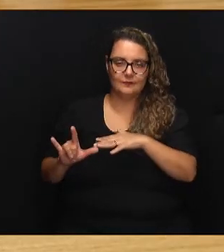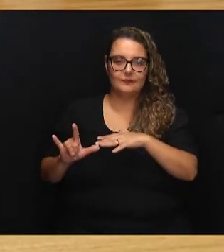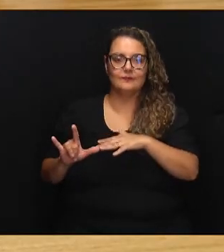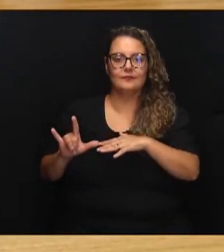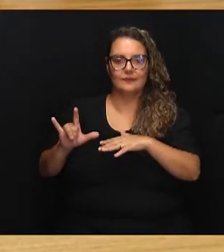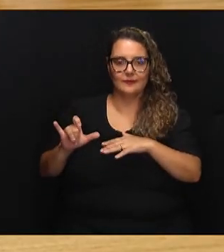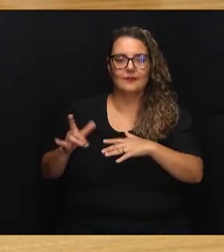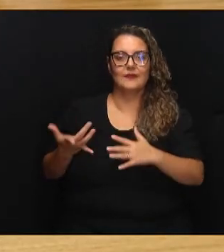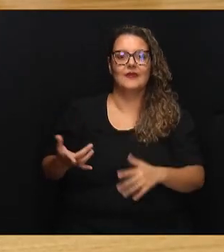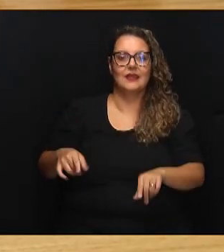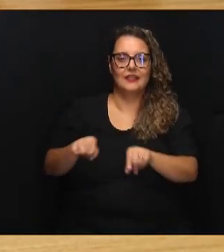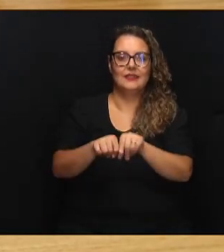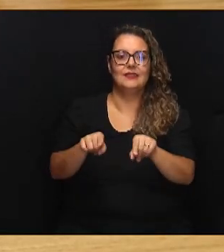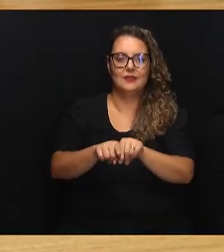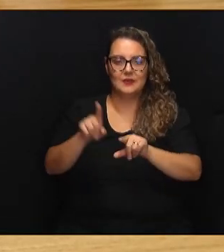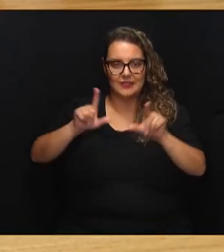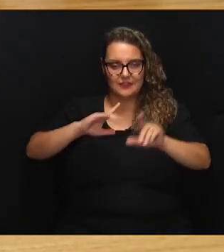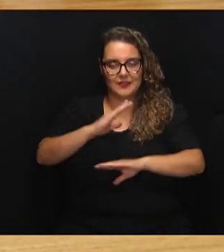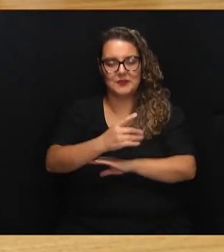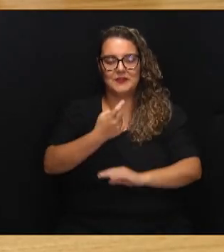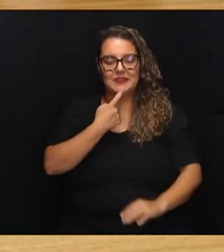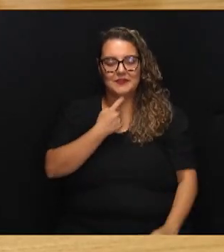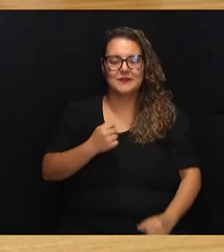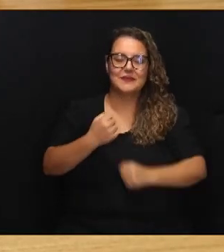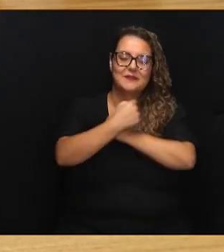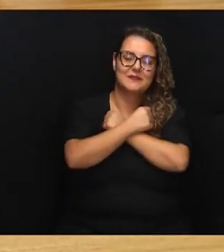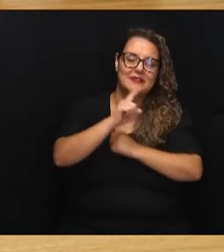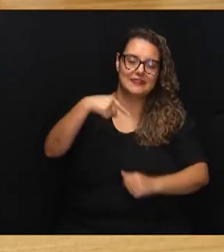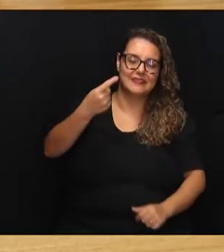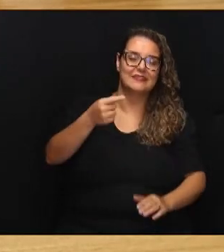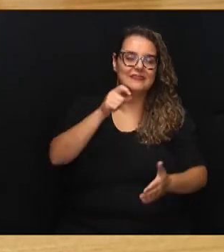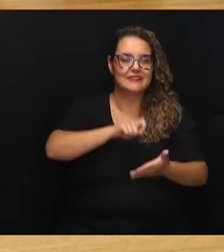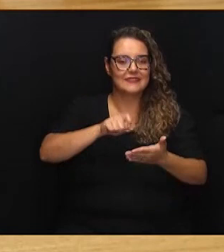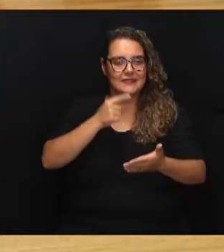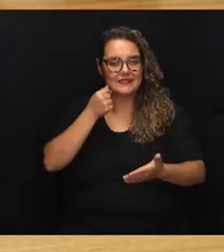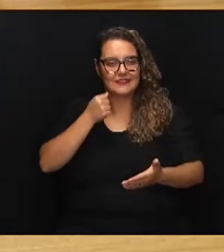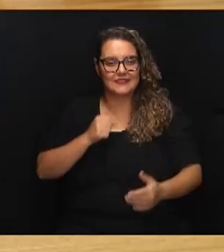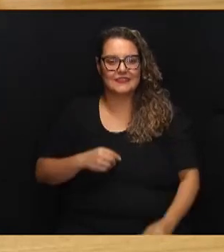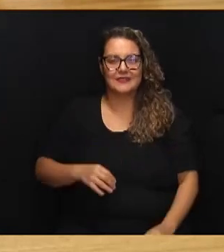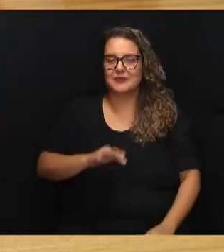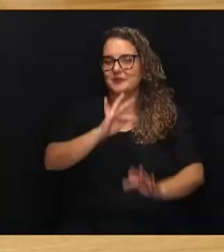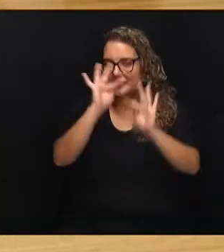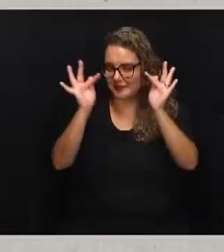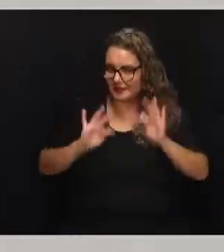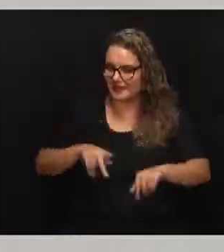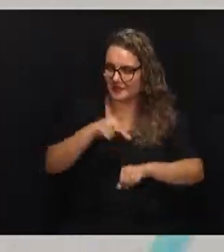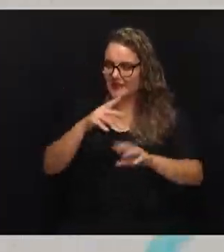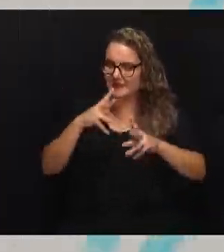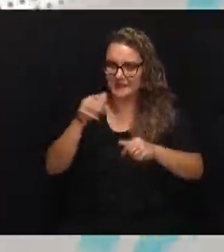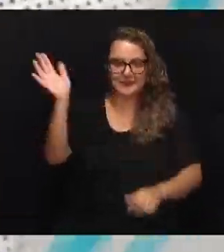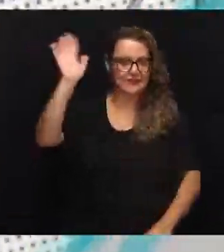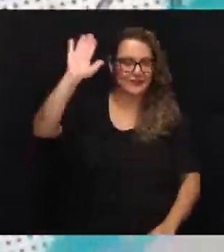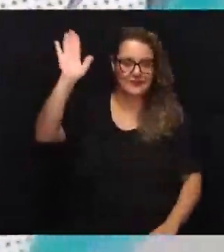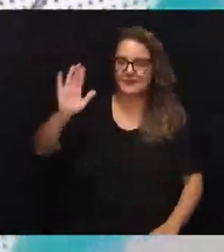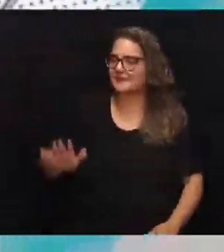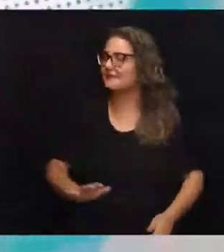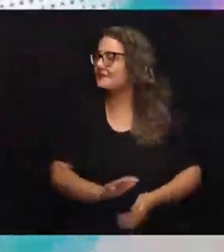no Facebook, TV Câmara Campinas. Um abraço e até o próximo Na Ponta do Lápis, e uma feliz Páscoa a todos.